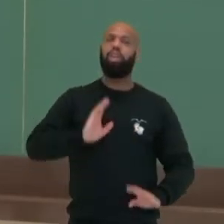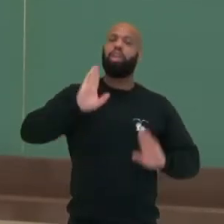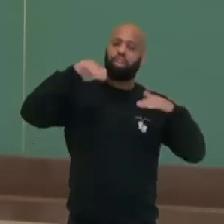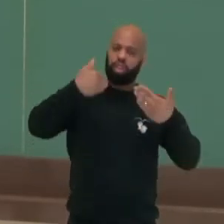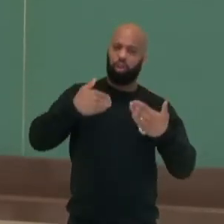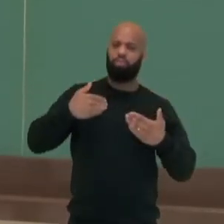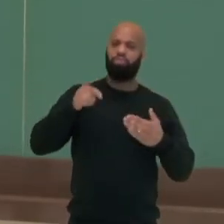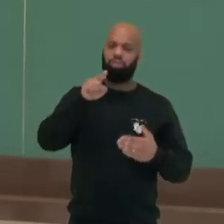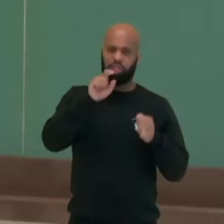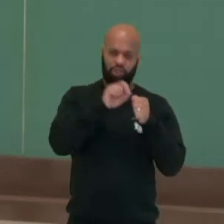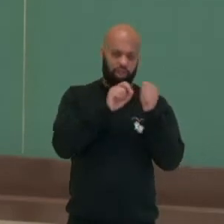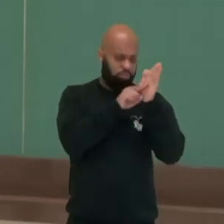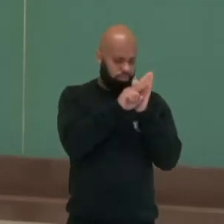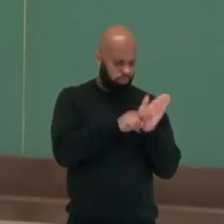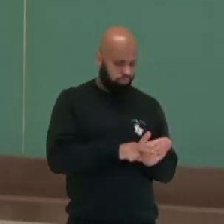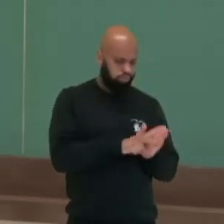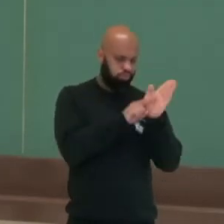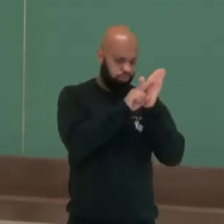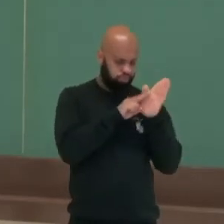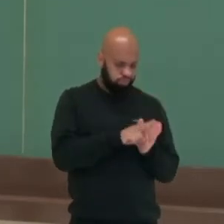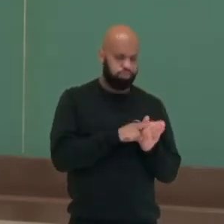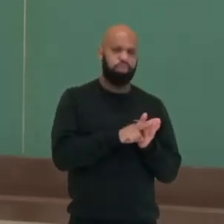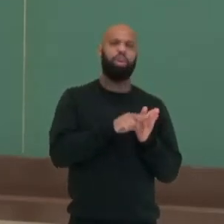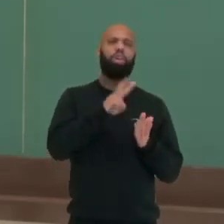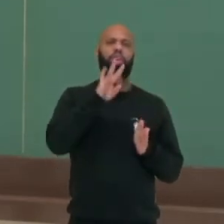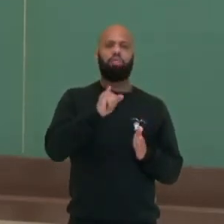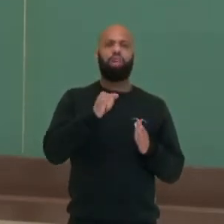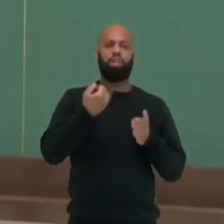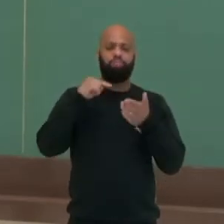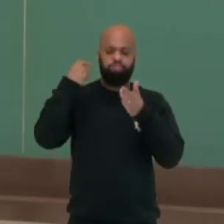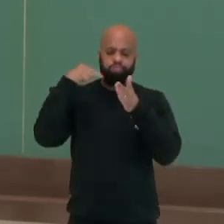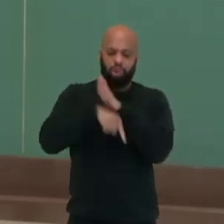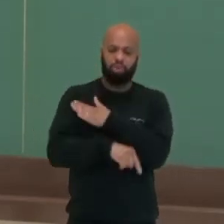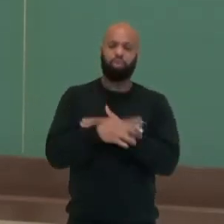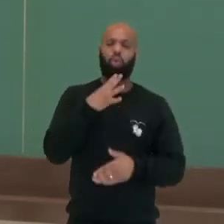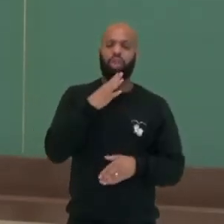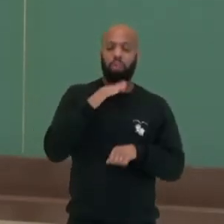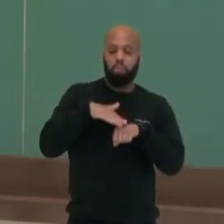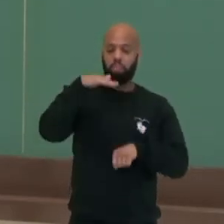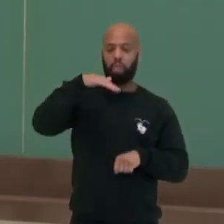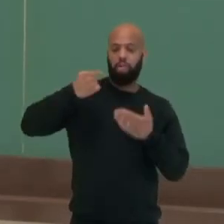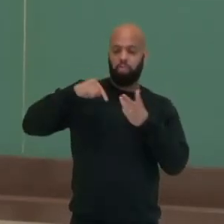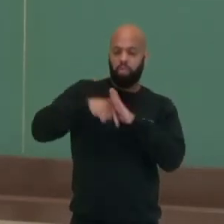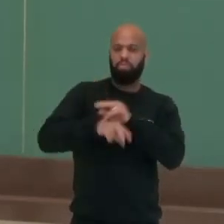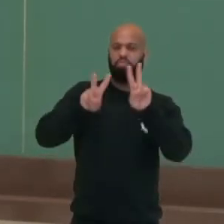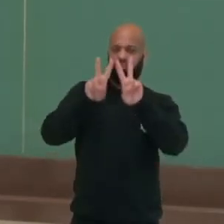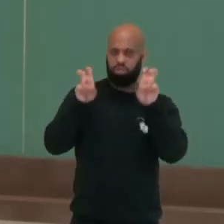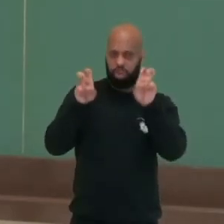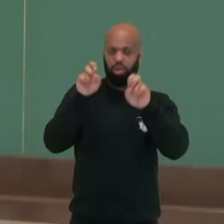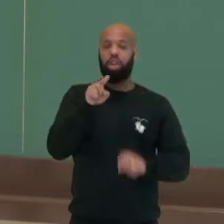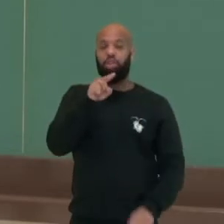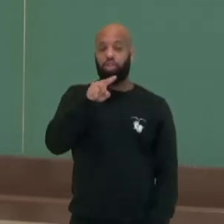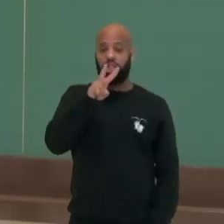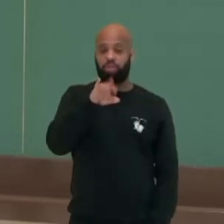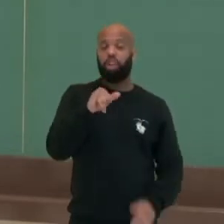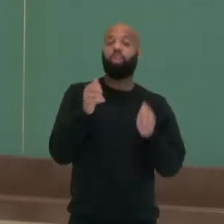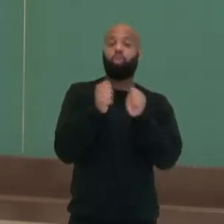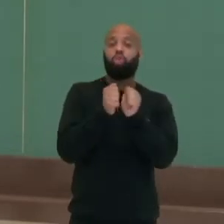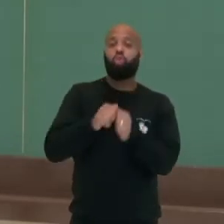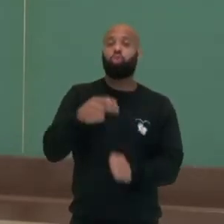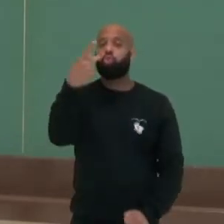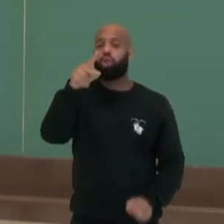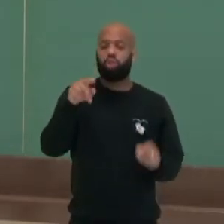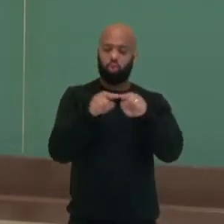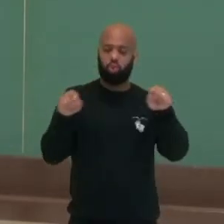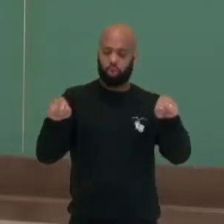de você fazer essa pesquisa, de você melhorar, você conhecer mais sobre esse assunto, junto com a sua